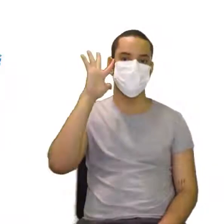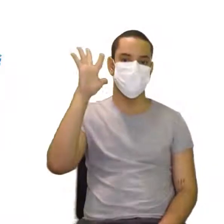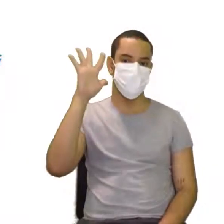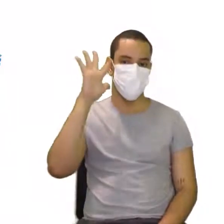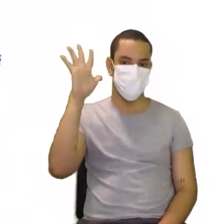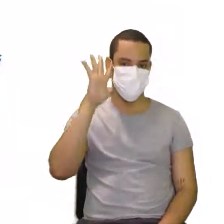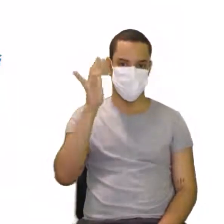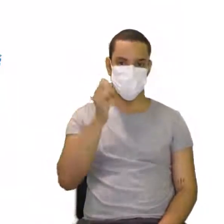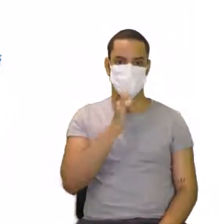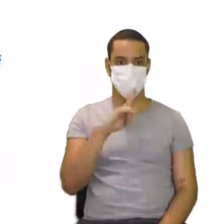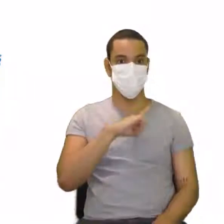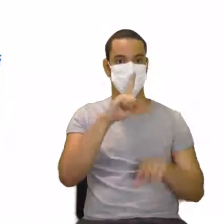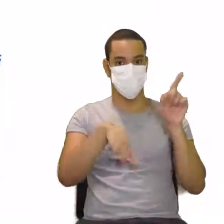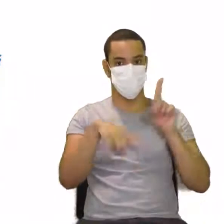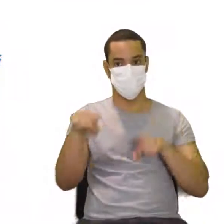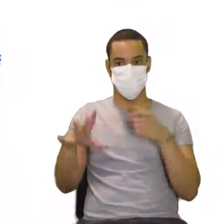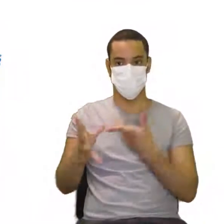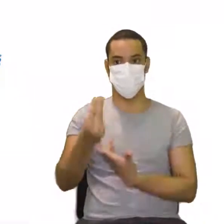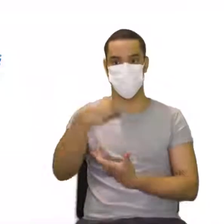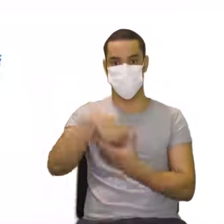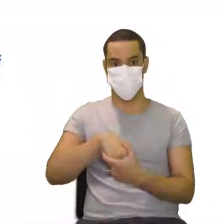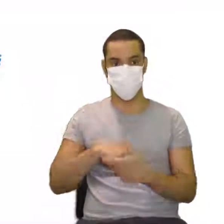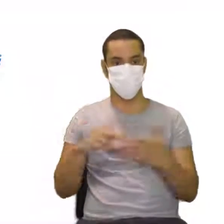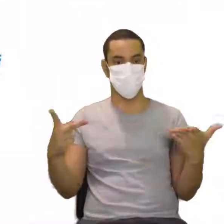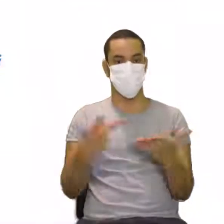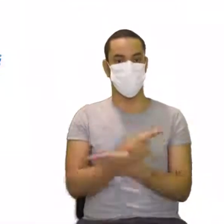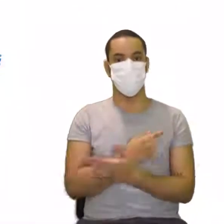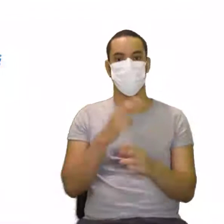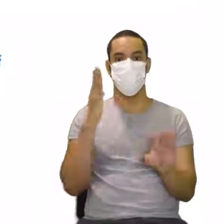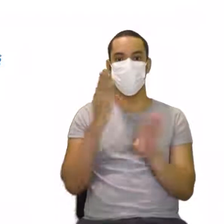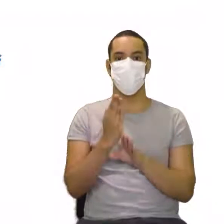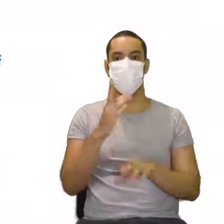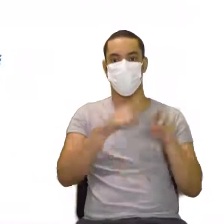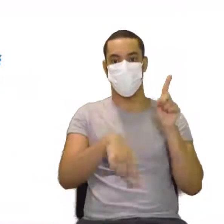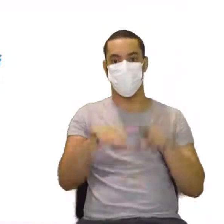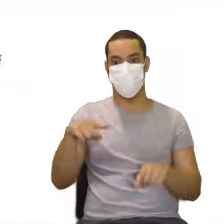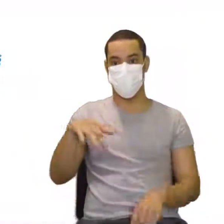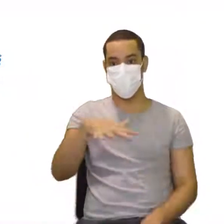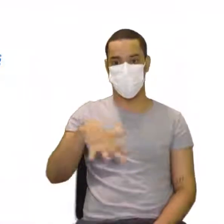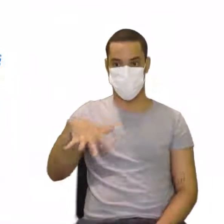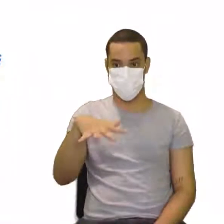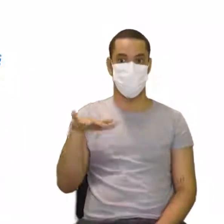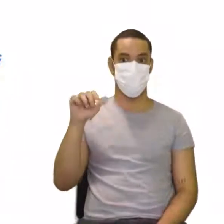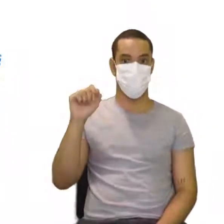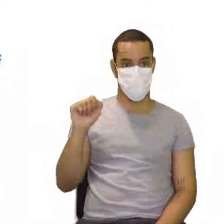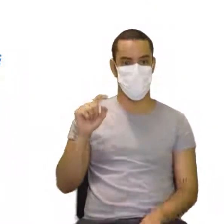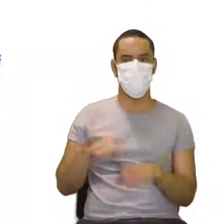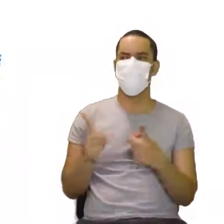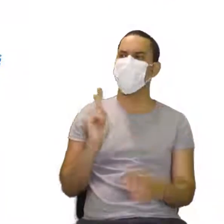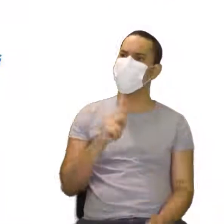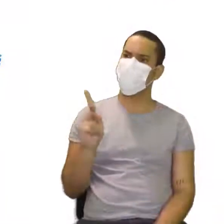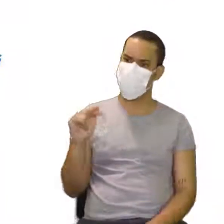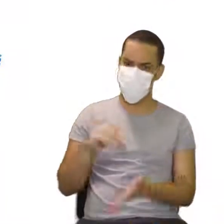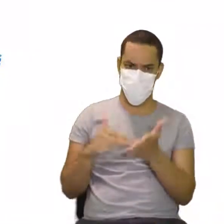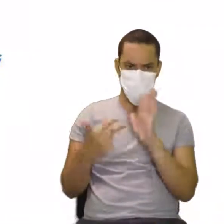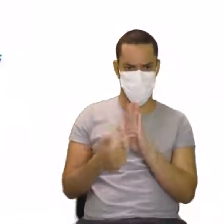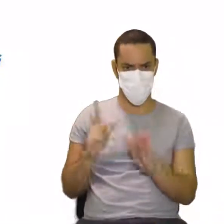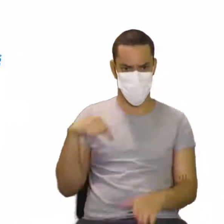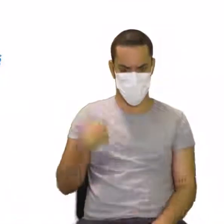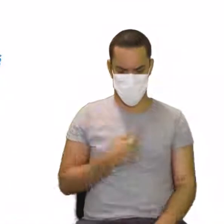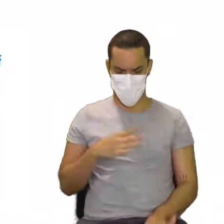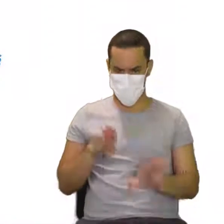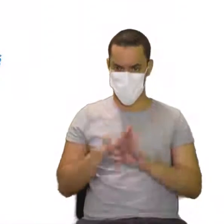ó, nós temos a variação de fluxo causada pela variação de uma área A. Ah, professor, então quer dizer que nós também